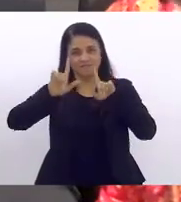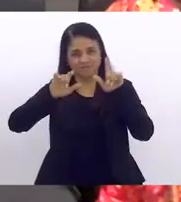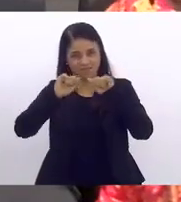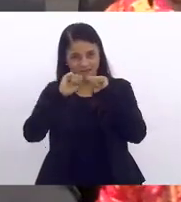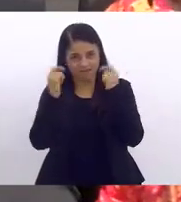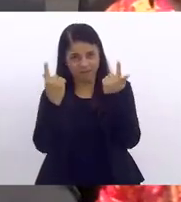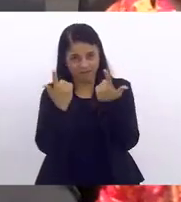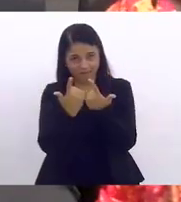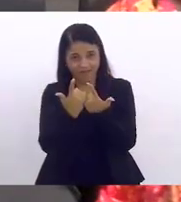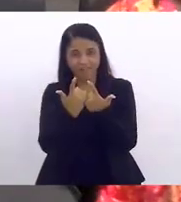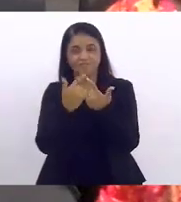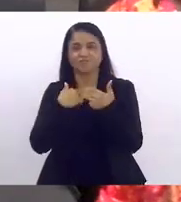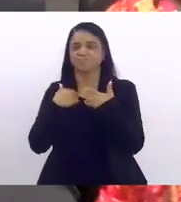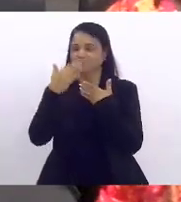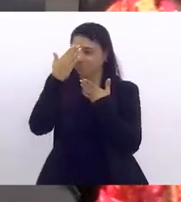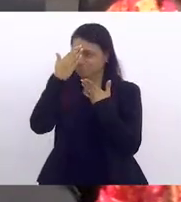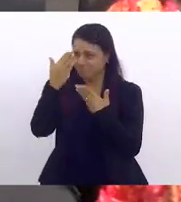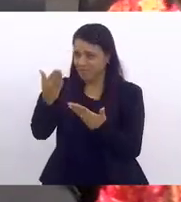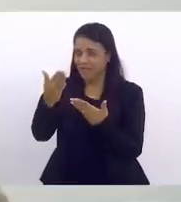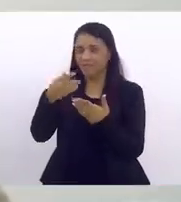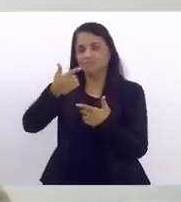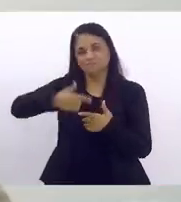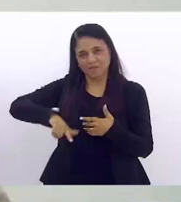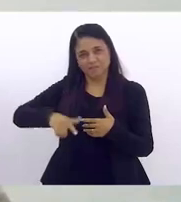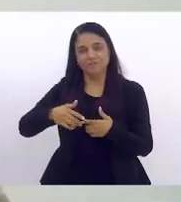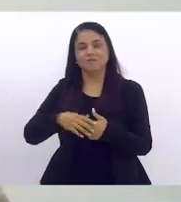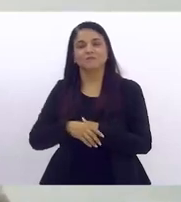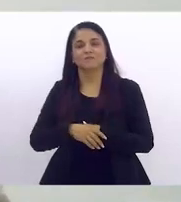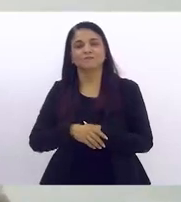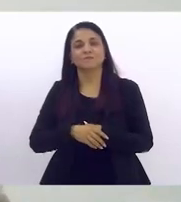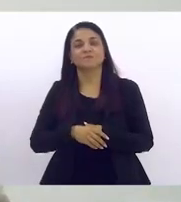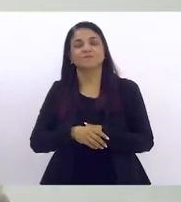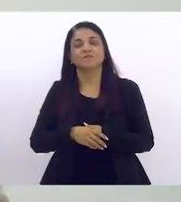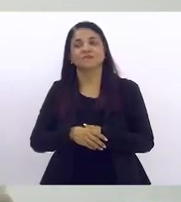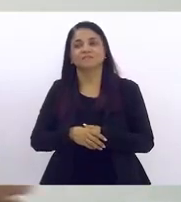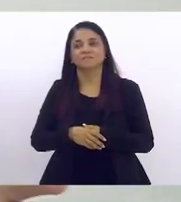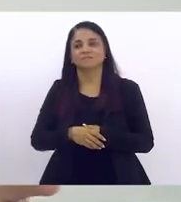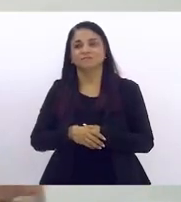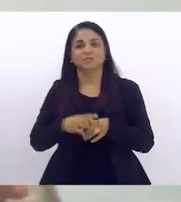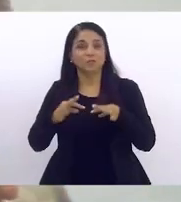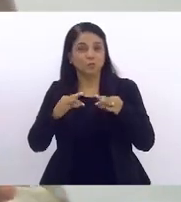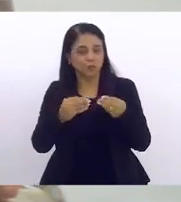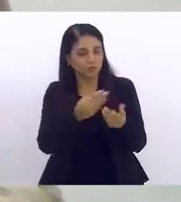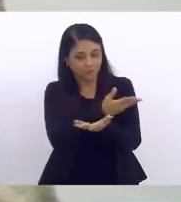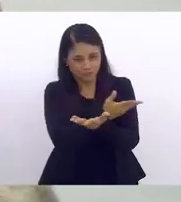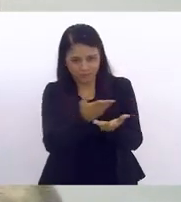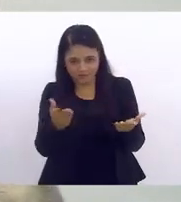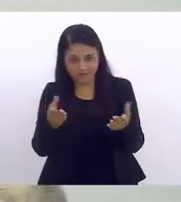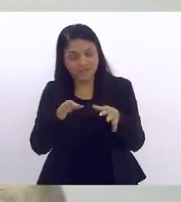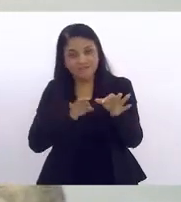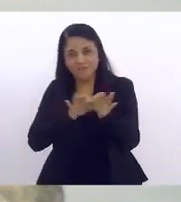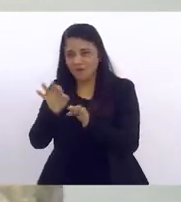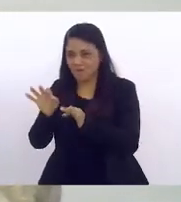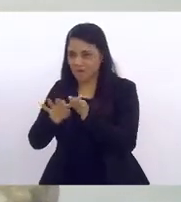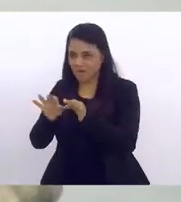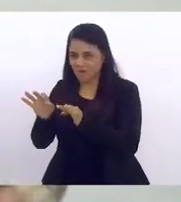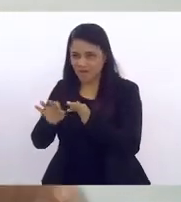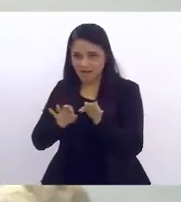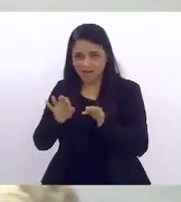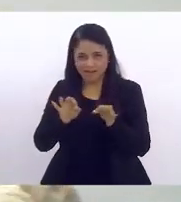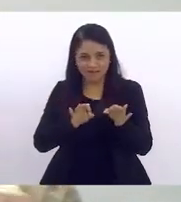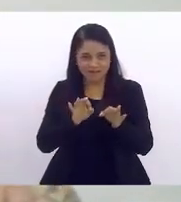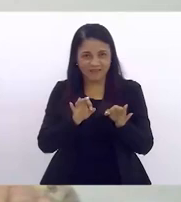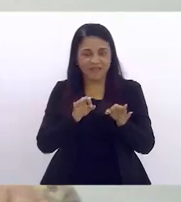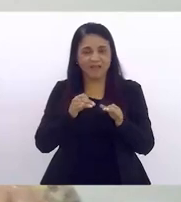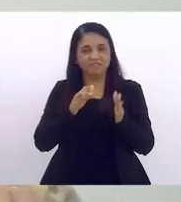já cumprimentei mais de uma vez, e, sobretudo, a vocês que organizaram todas